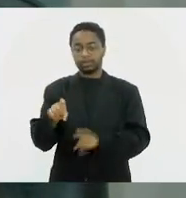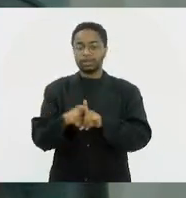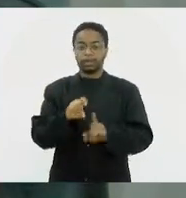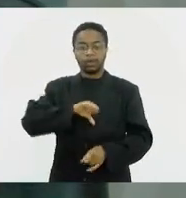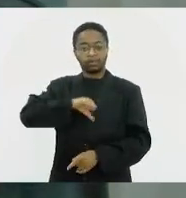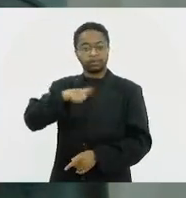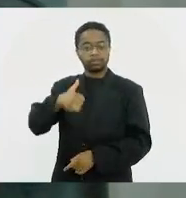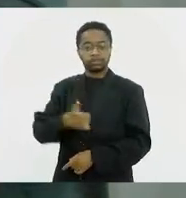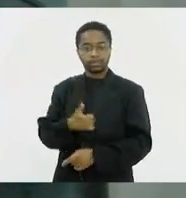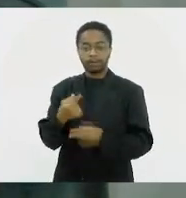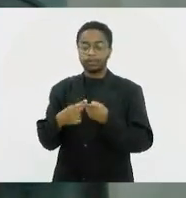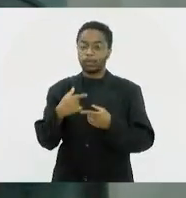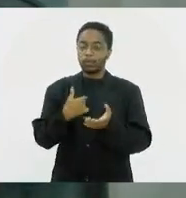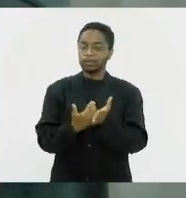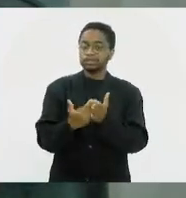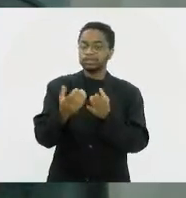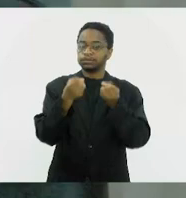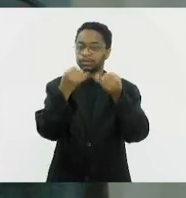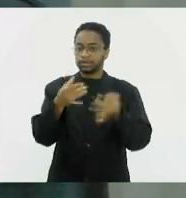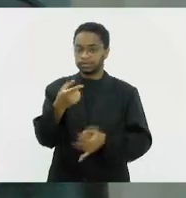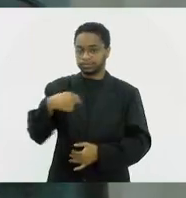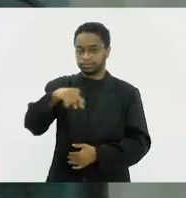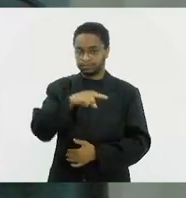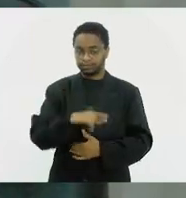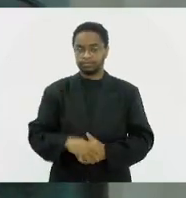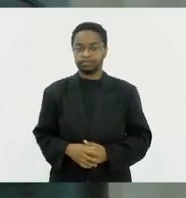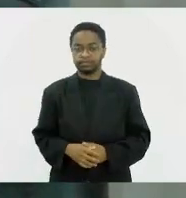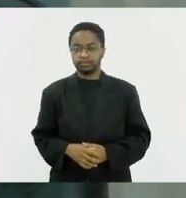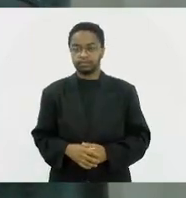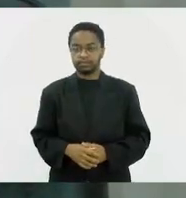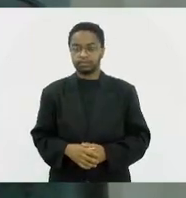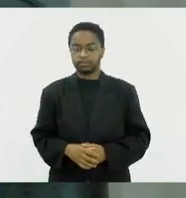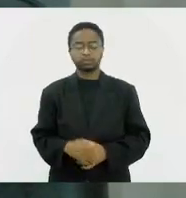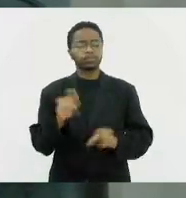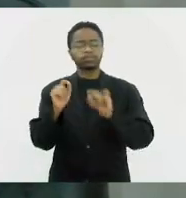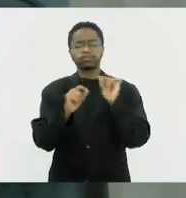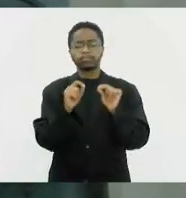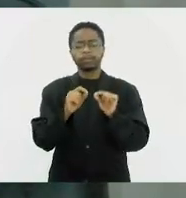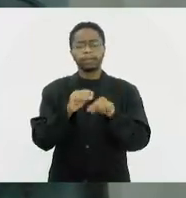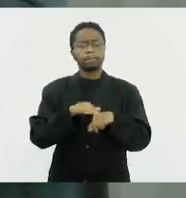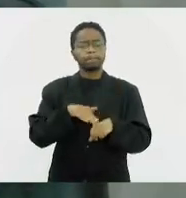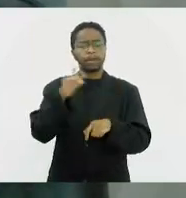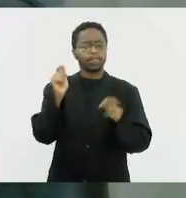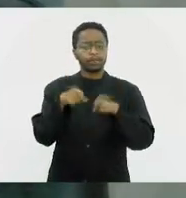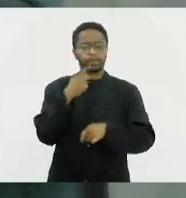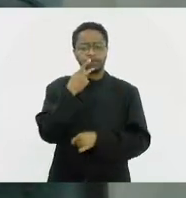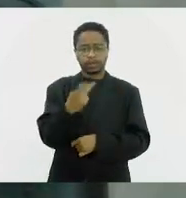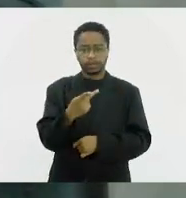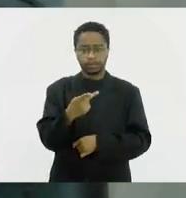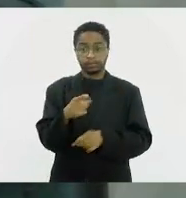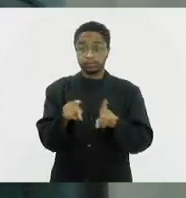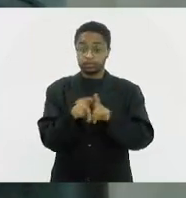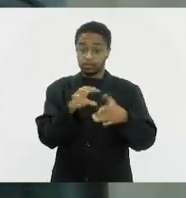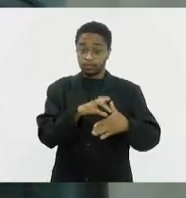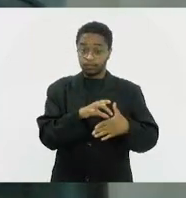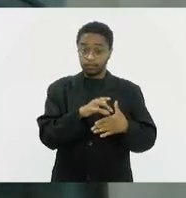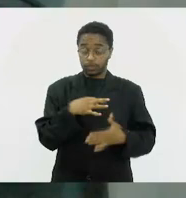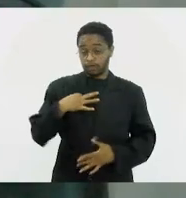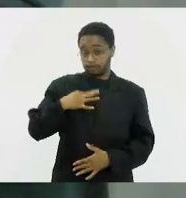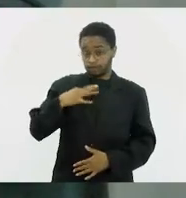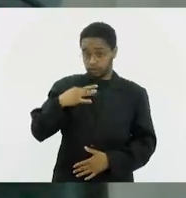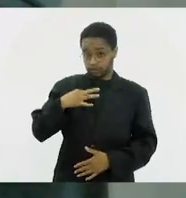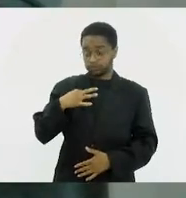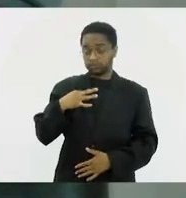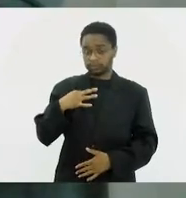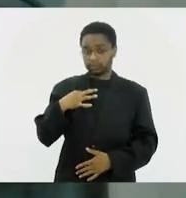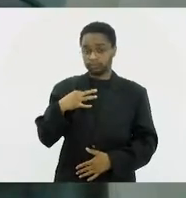eu comecei a falar. Bom, que mais que nós podemos fazer, falar? O voluntariado.